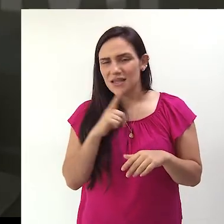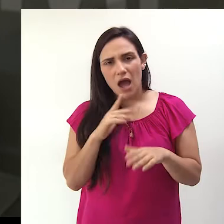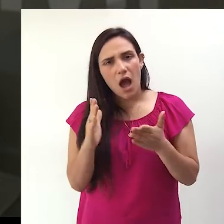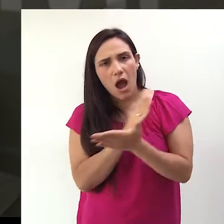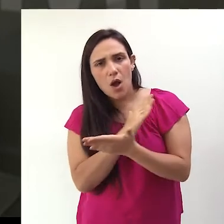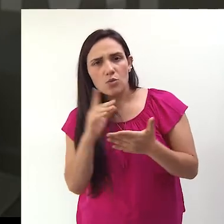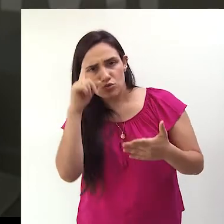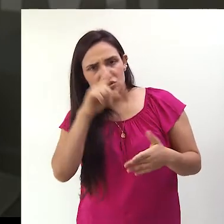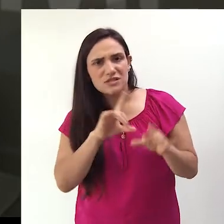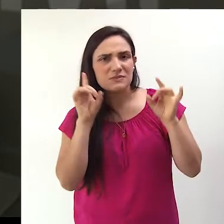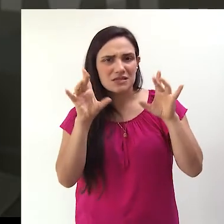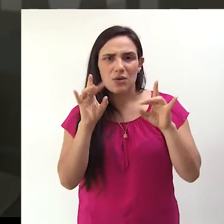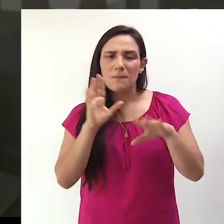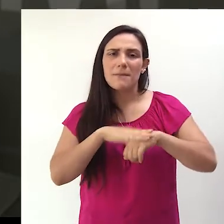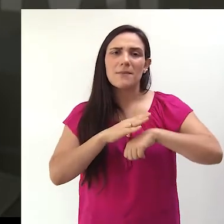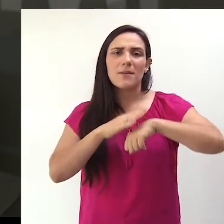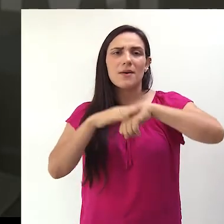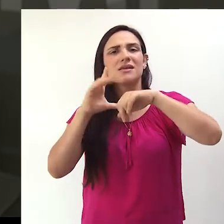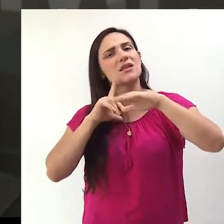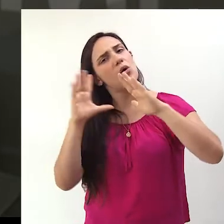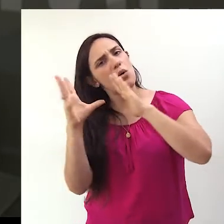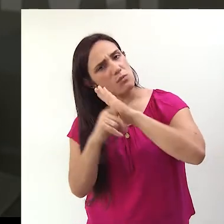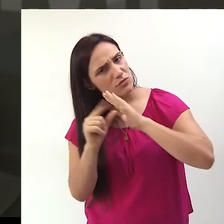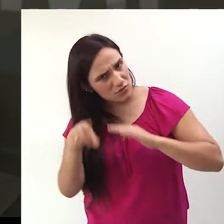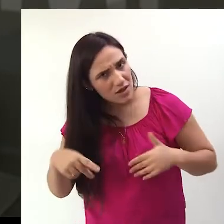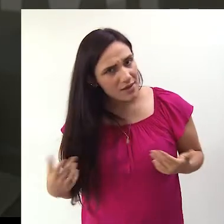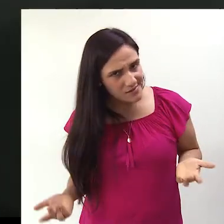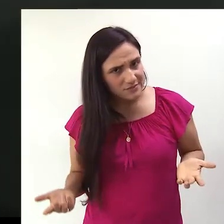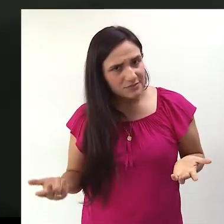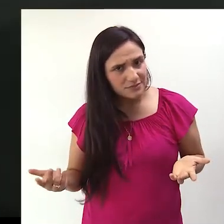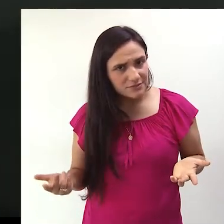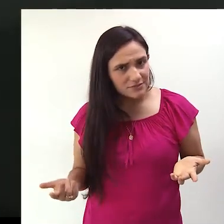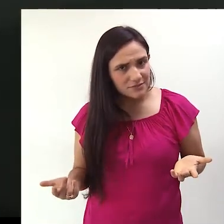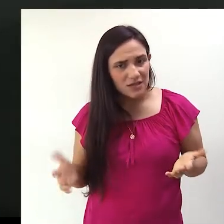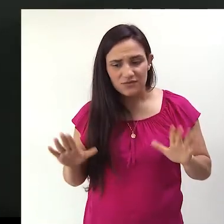os crimes tendem a aumentar? Essa é a preocupação da Deleagro?